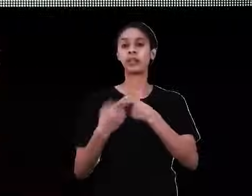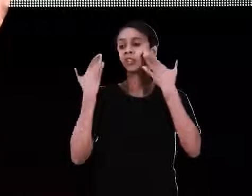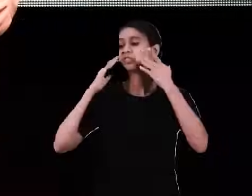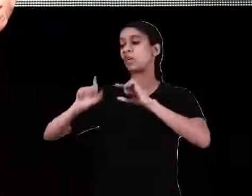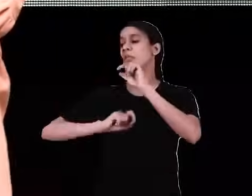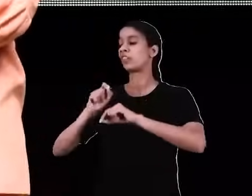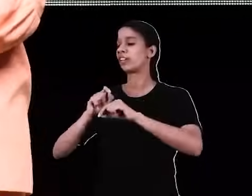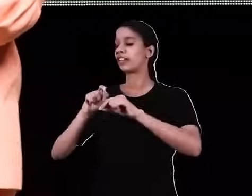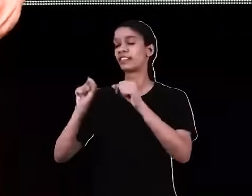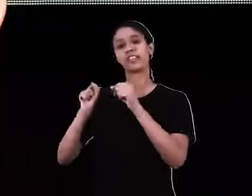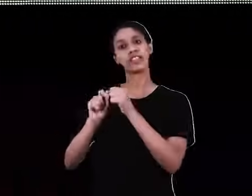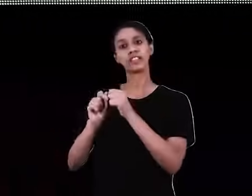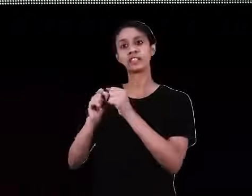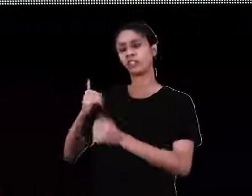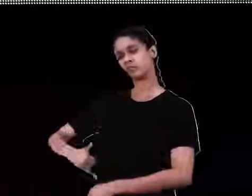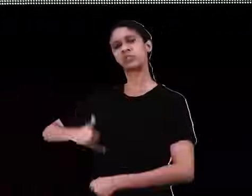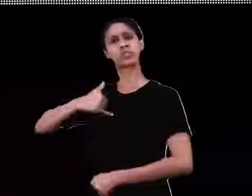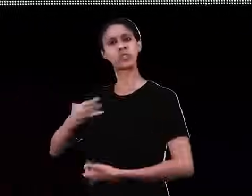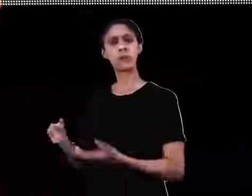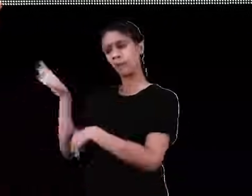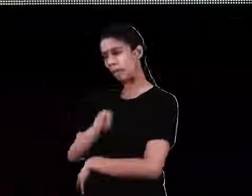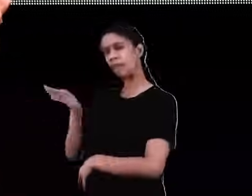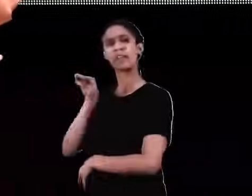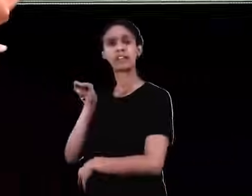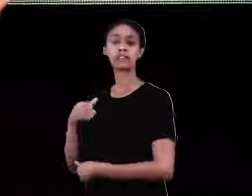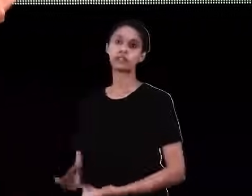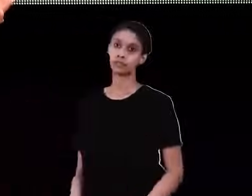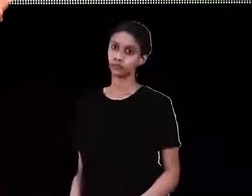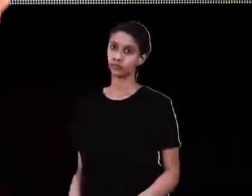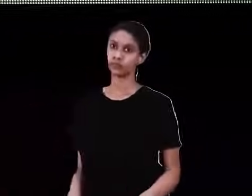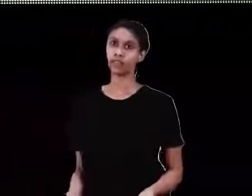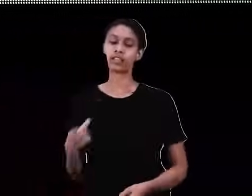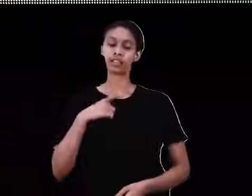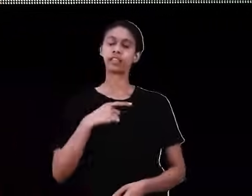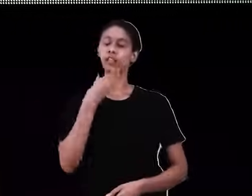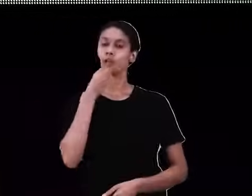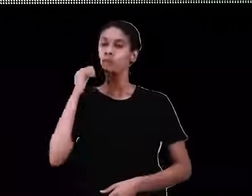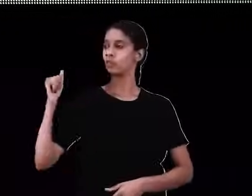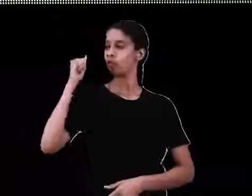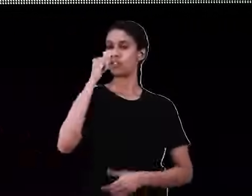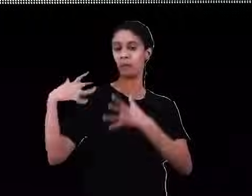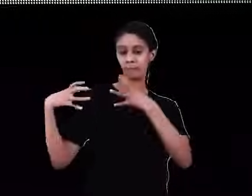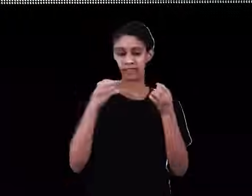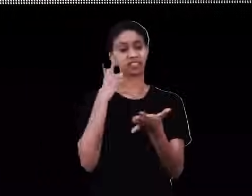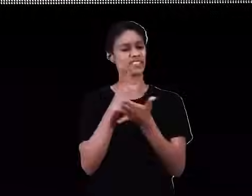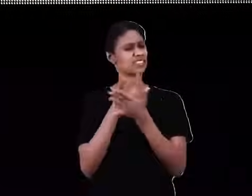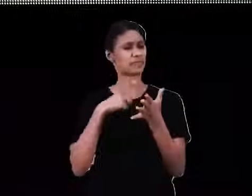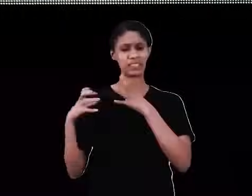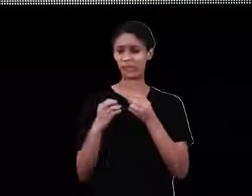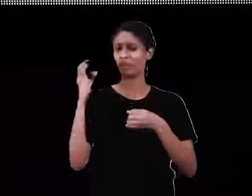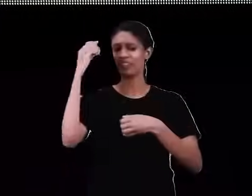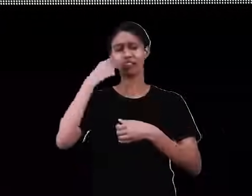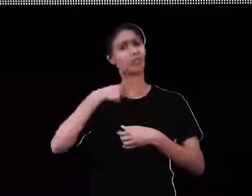com quem tá falando. Ha! Esses dias eu tava no avião e um camarada sentado na frente tava brigando com a comissária. Sempre tem uma briga no meu voo. Eu não sei o que é